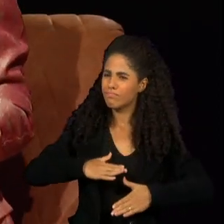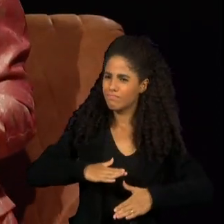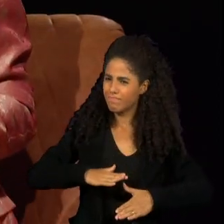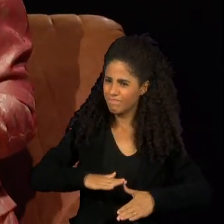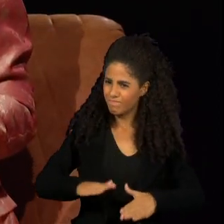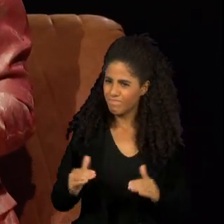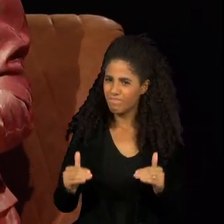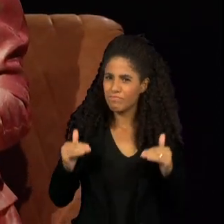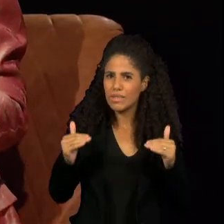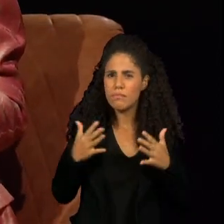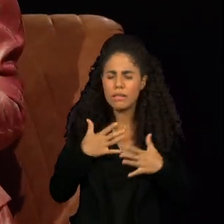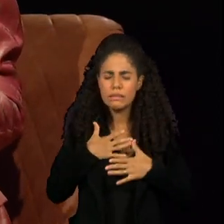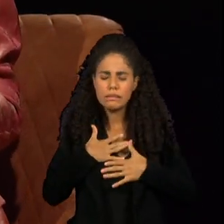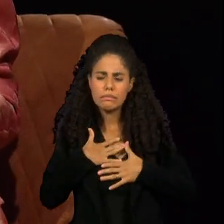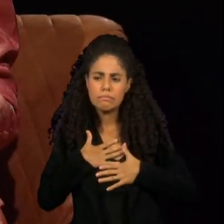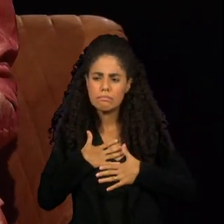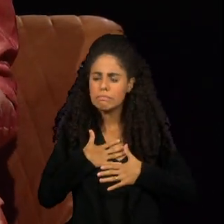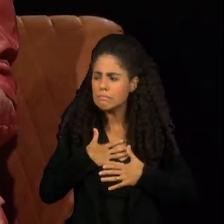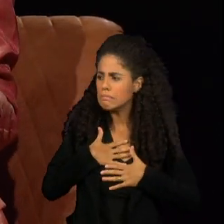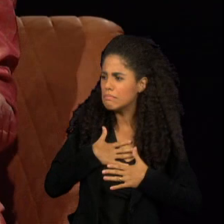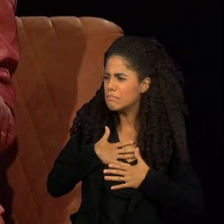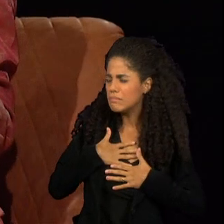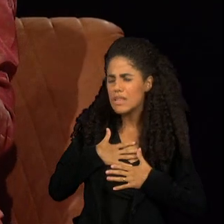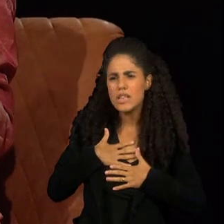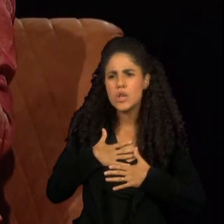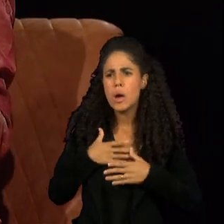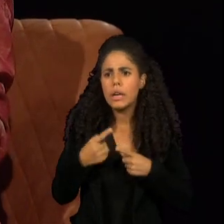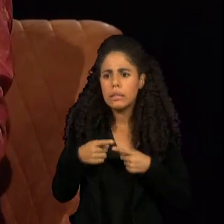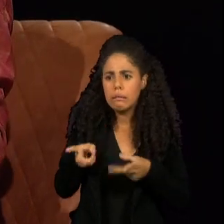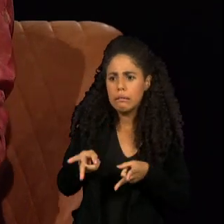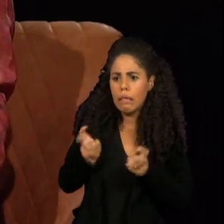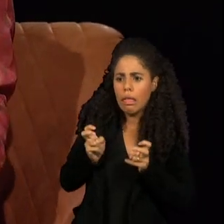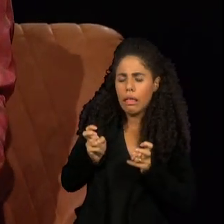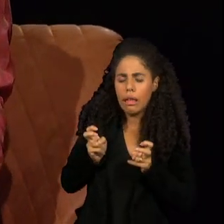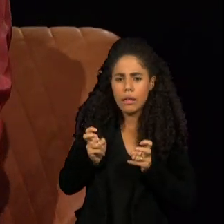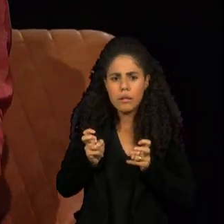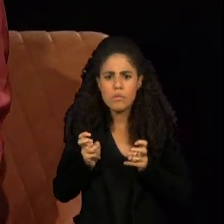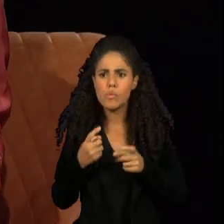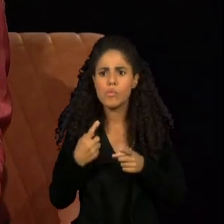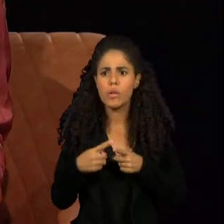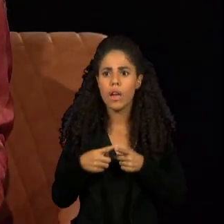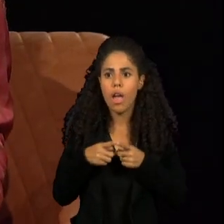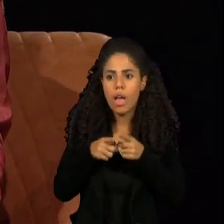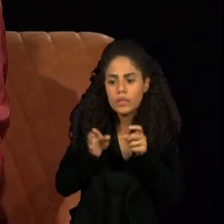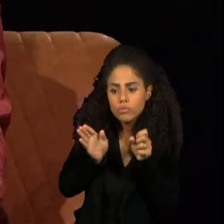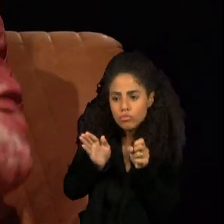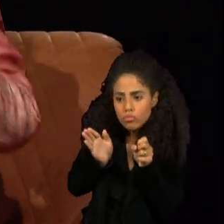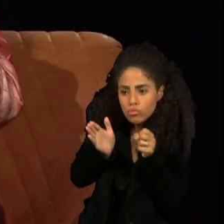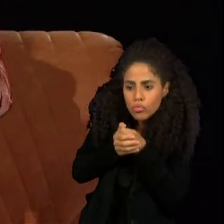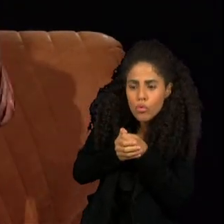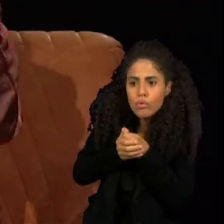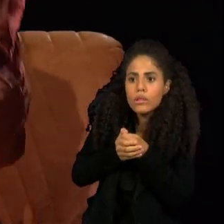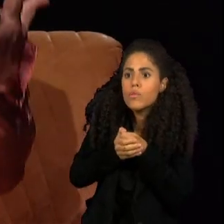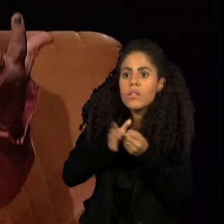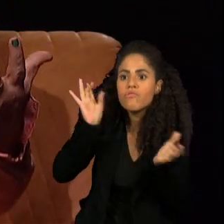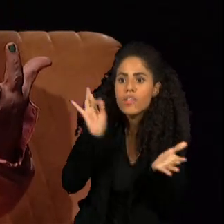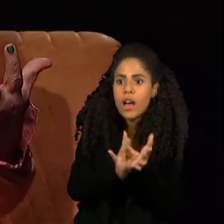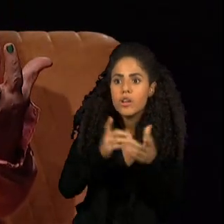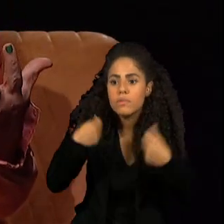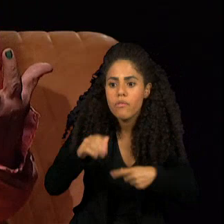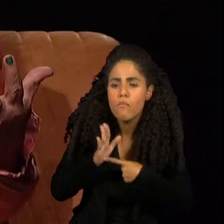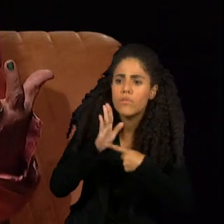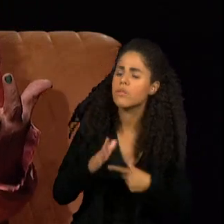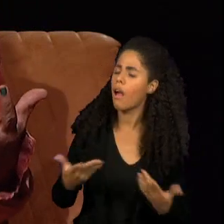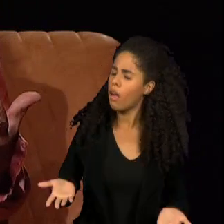a minha, essa classe é que exatamente me chocava. O que é essa classe? Esconder o que deveria ser